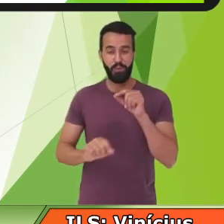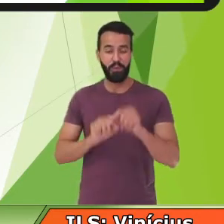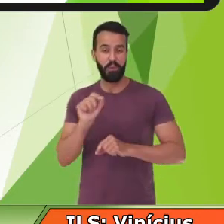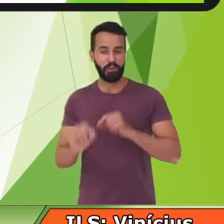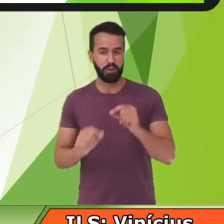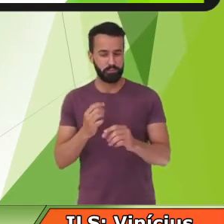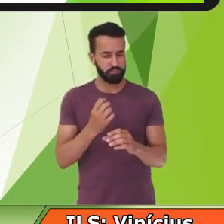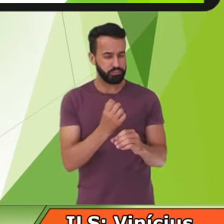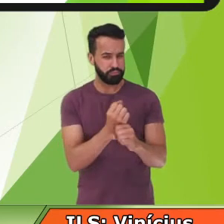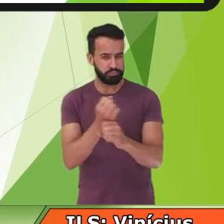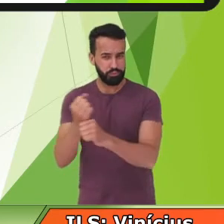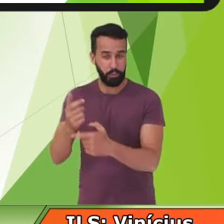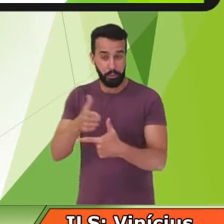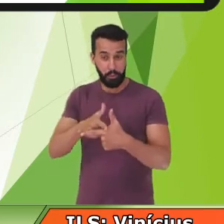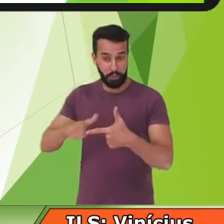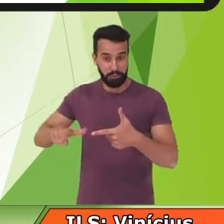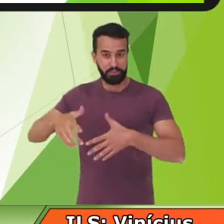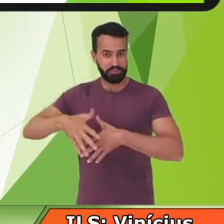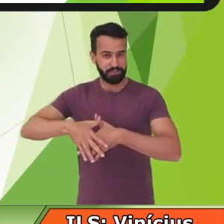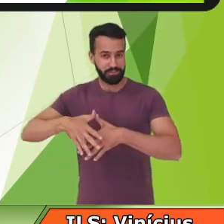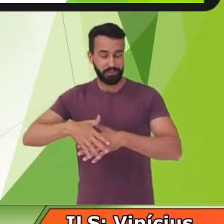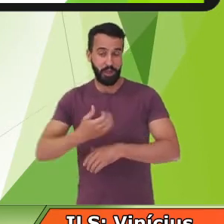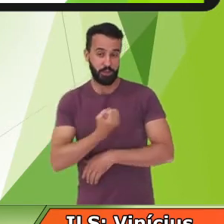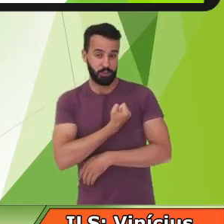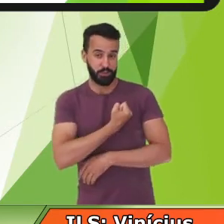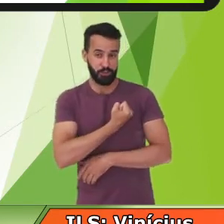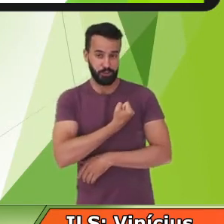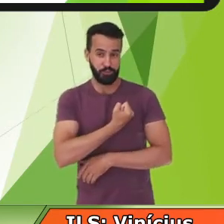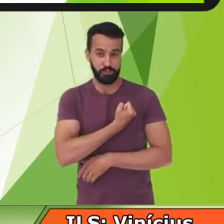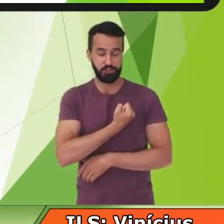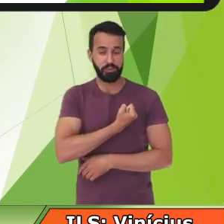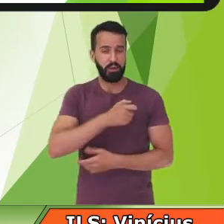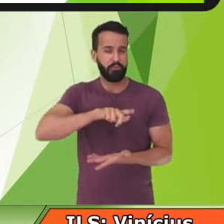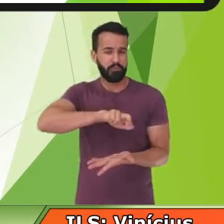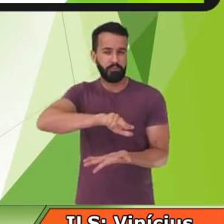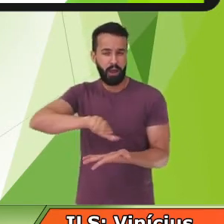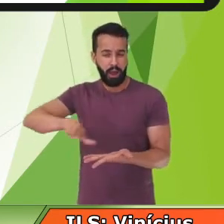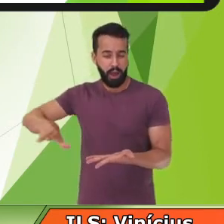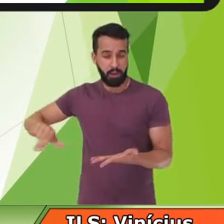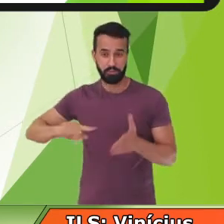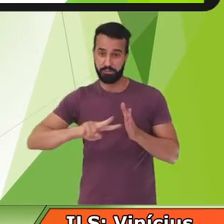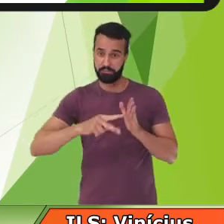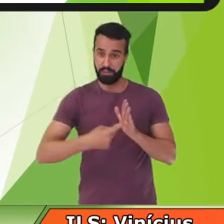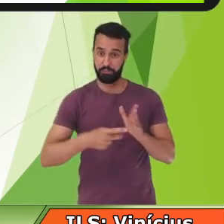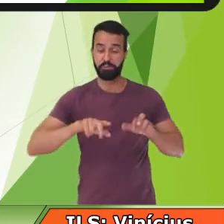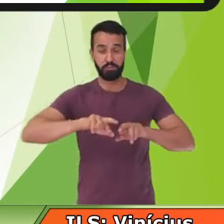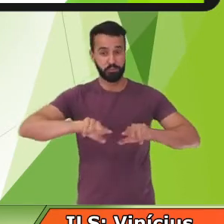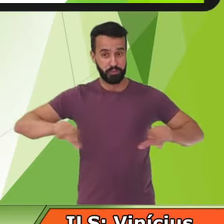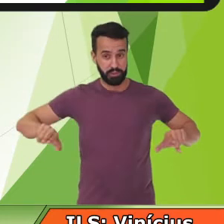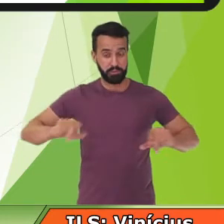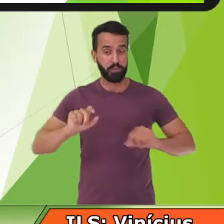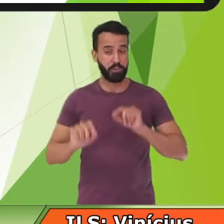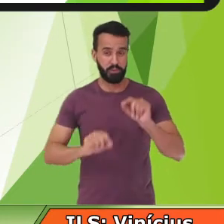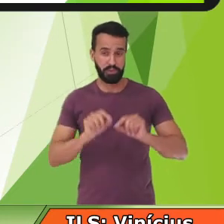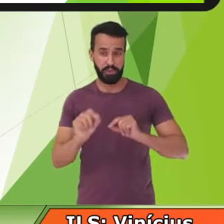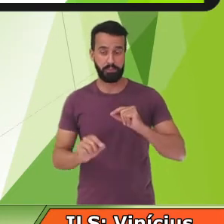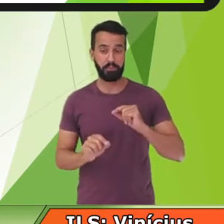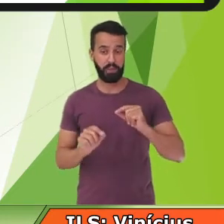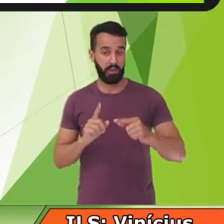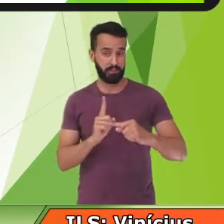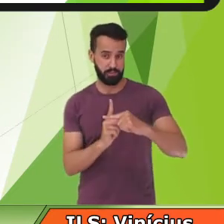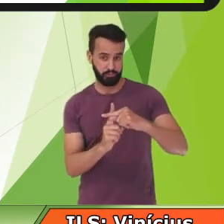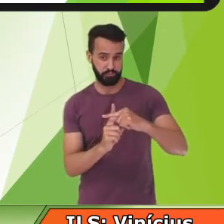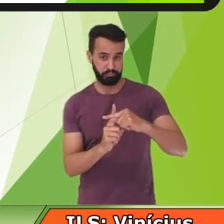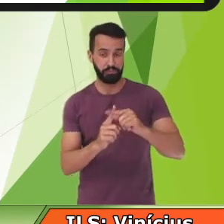que é resolver problema com números naturais envolvendo diferentes significados das operações de